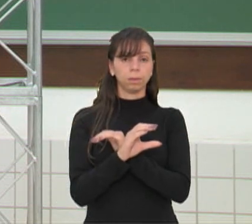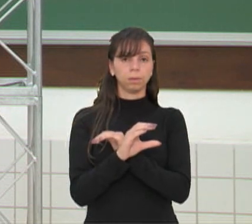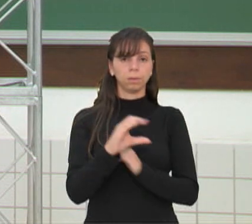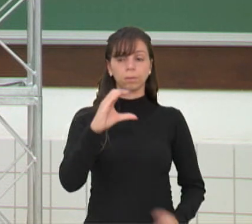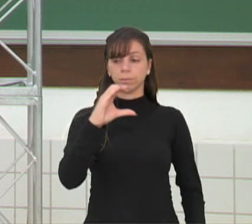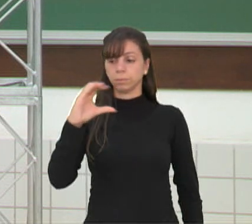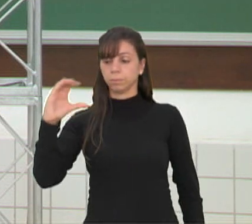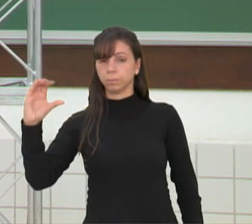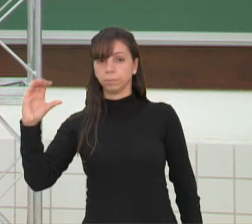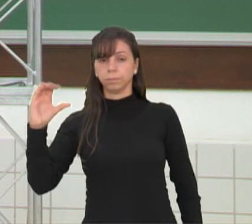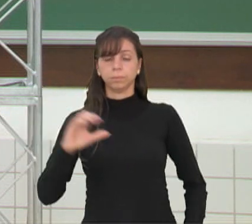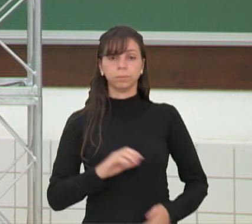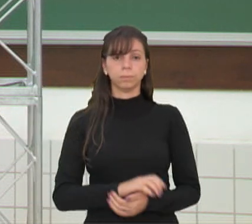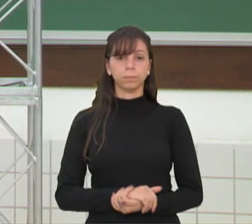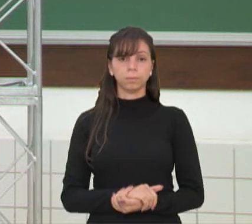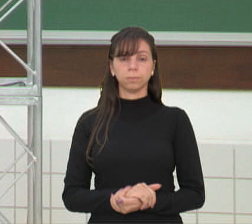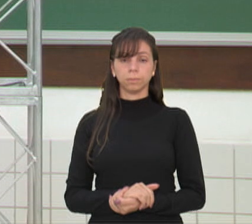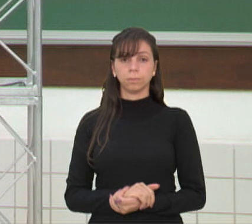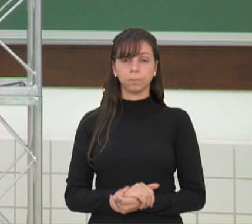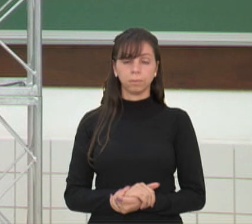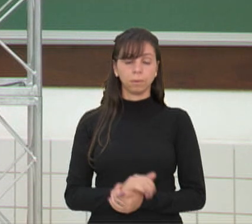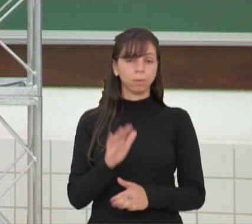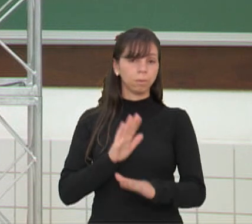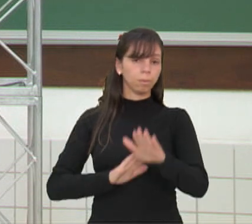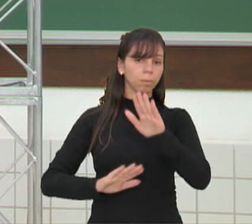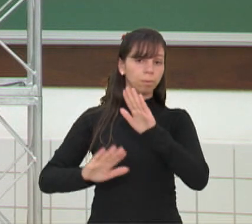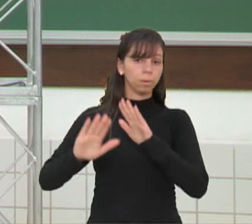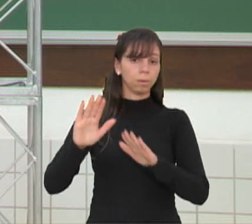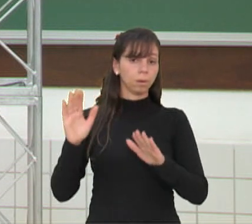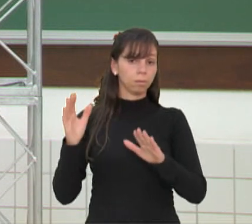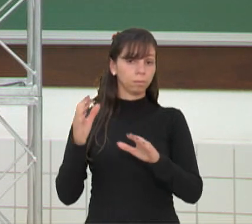vaga. Agora, cuidado na subtração.